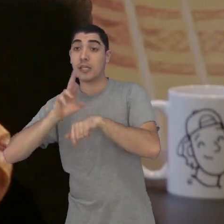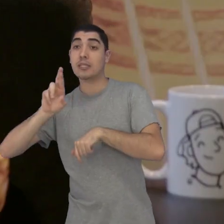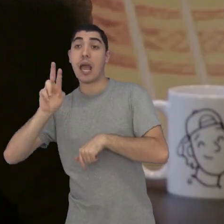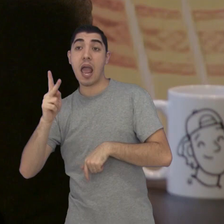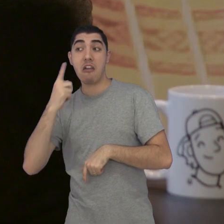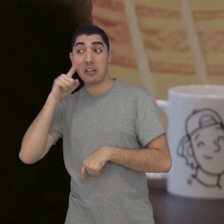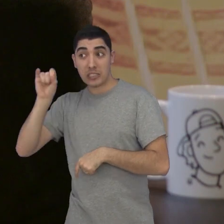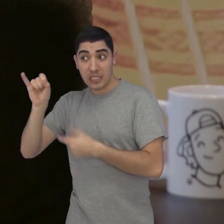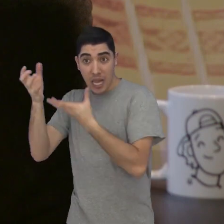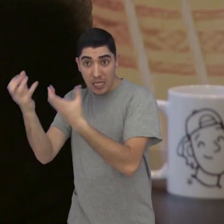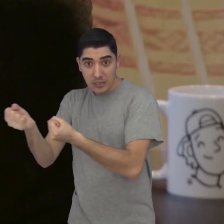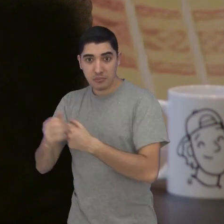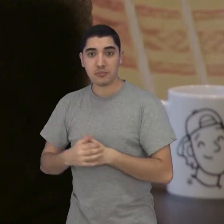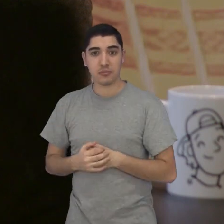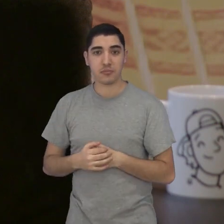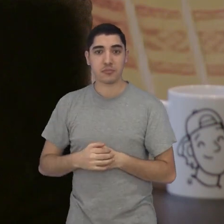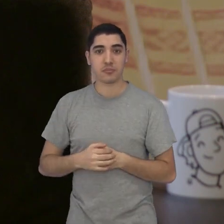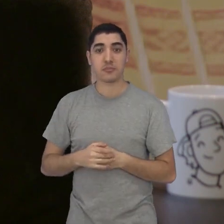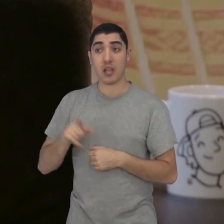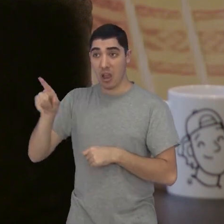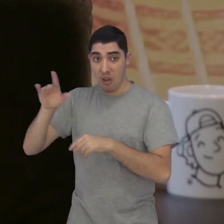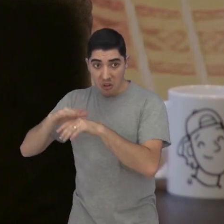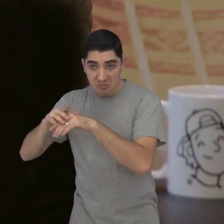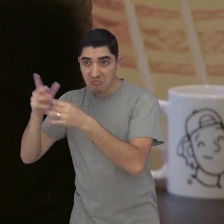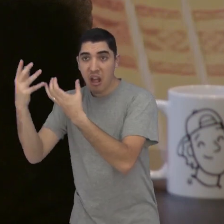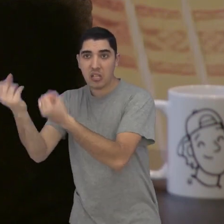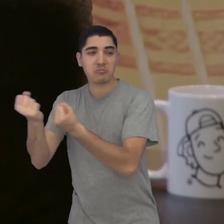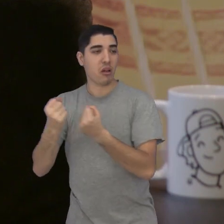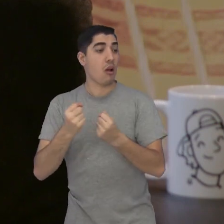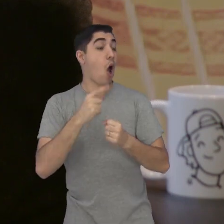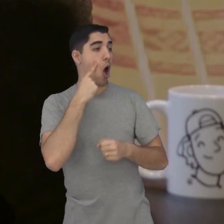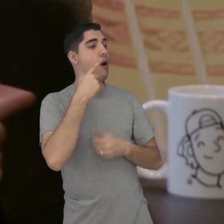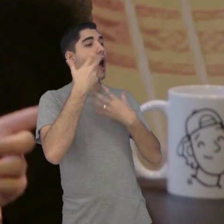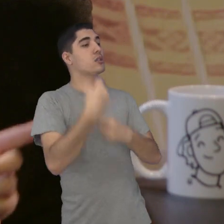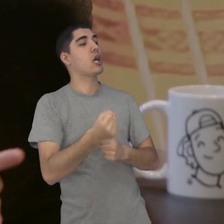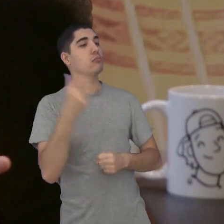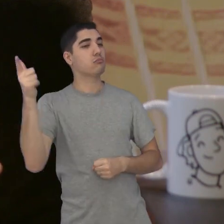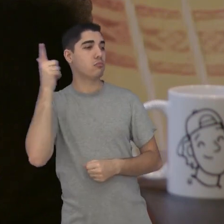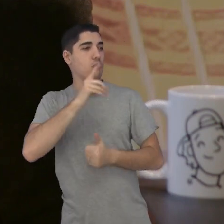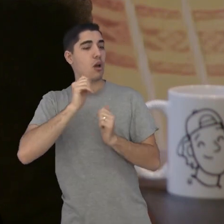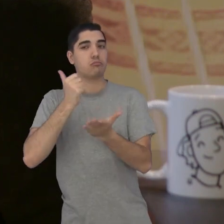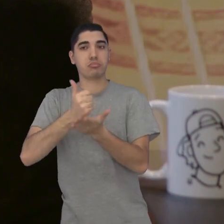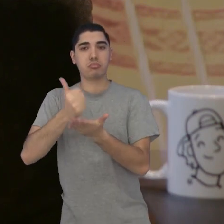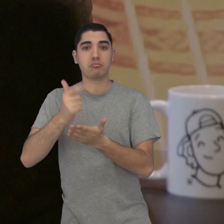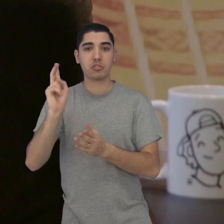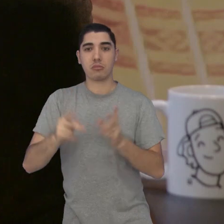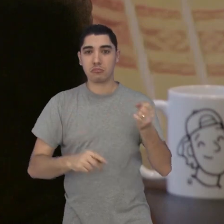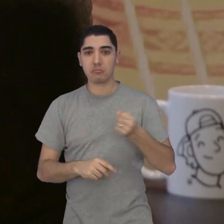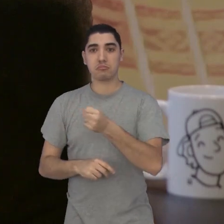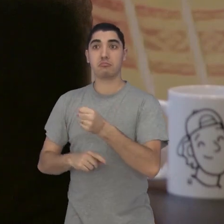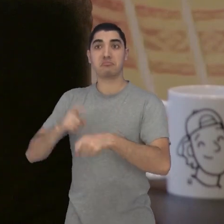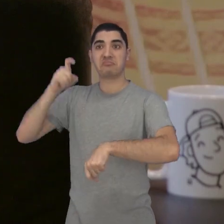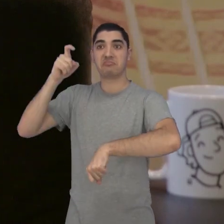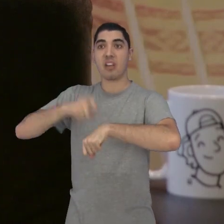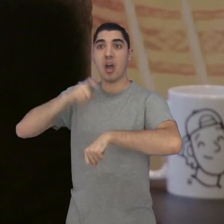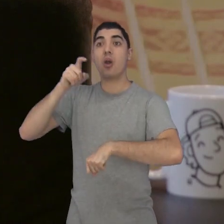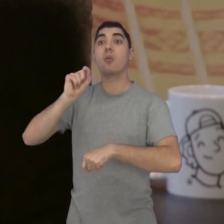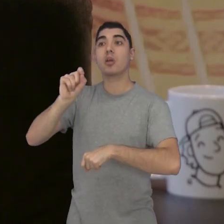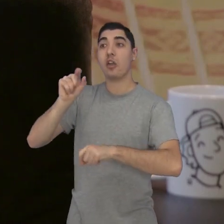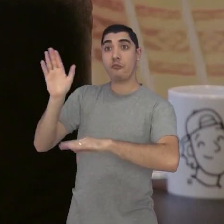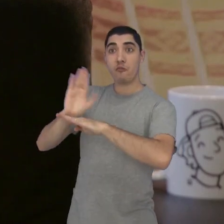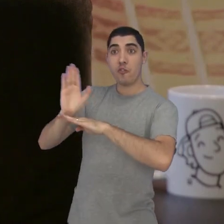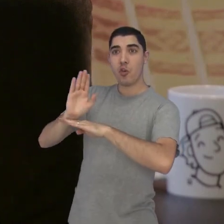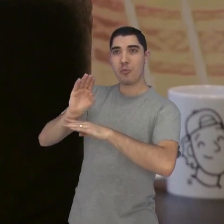vamos ver o que eles falam. Chegou lá e falou: falou, tá contratado. Pensando que... E não foi. Batata, sai da